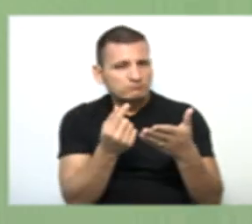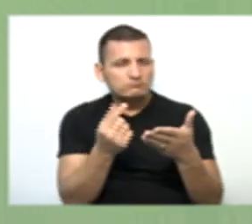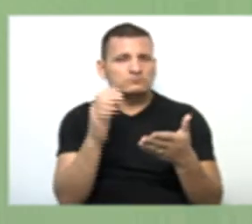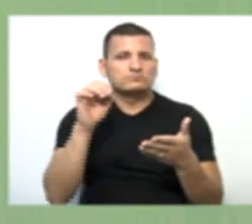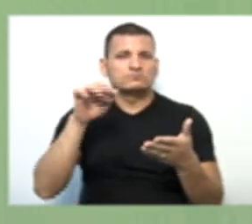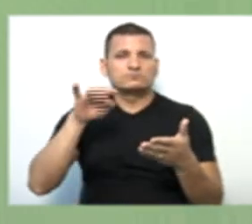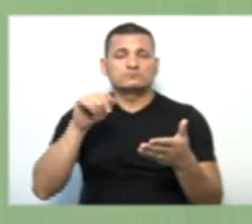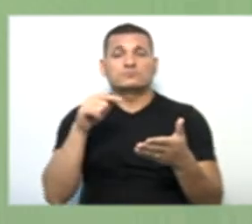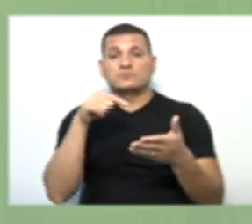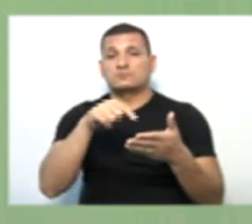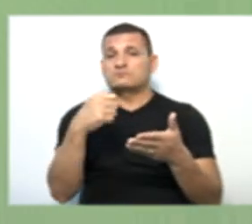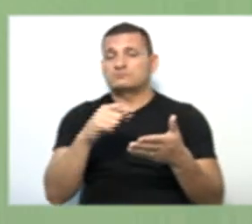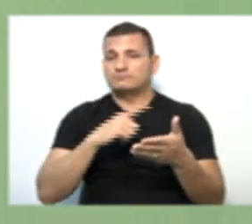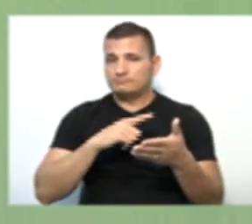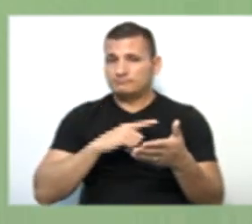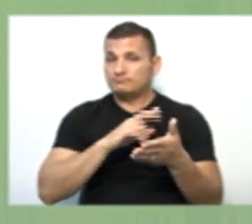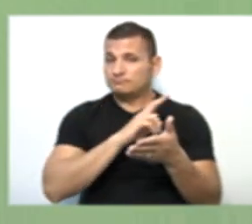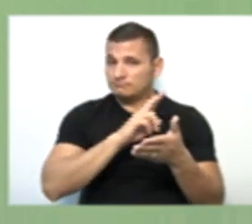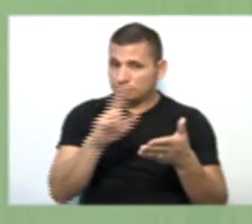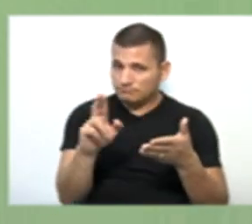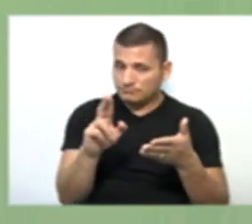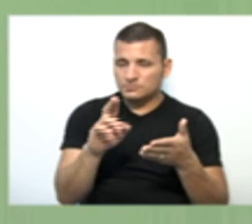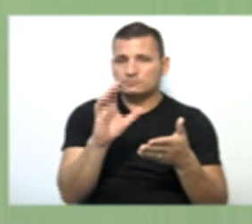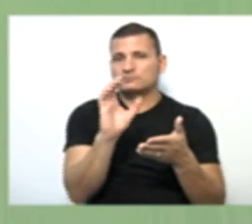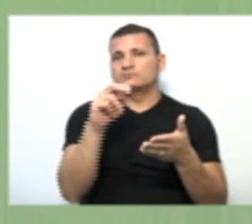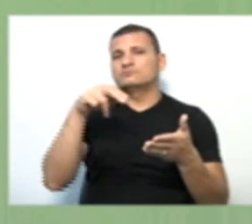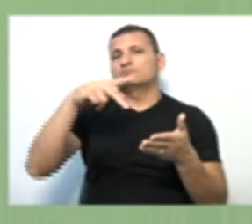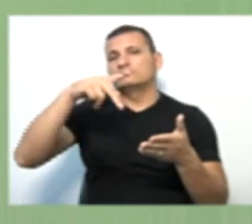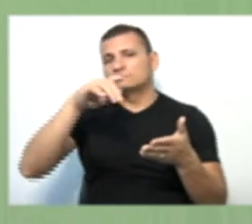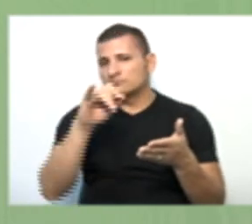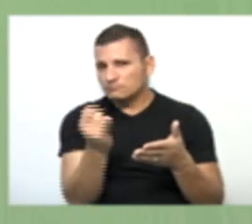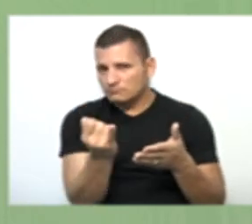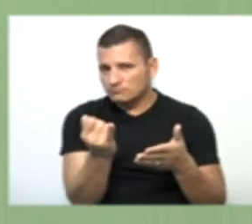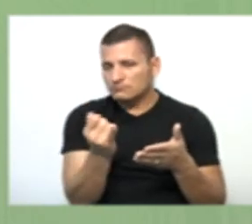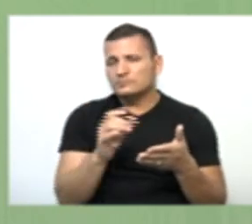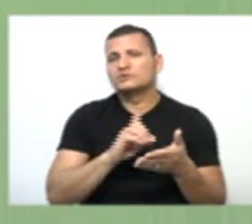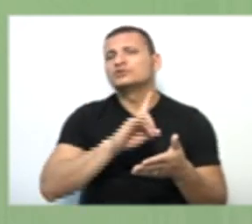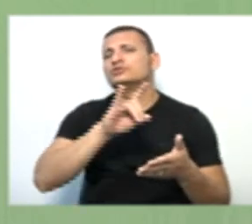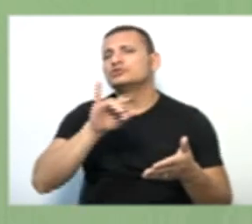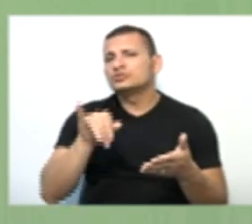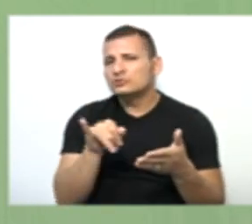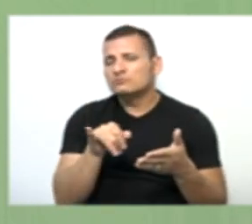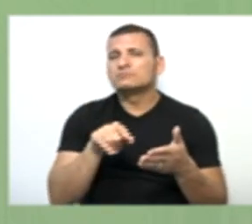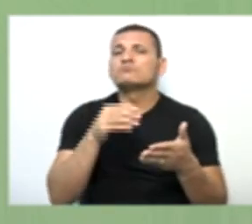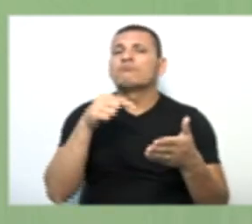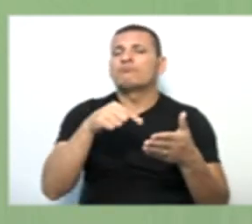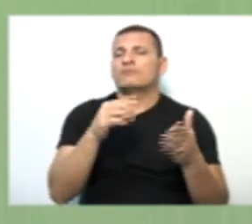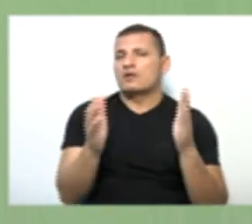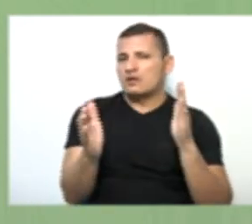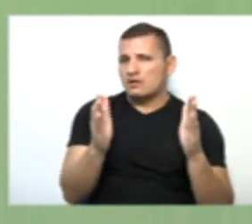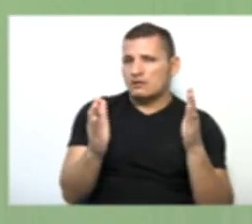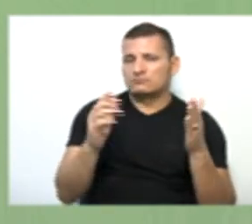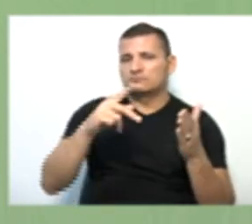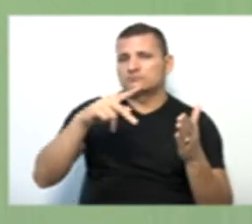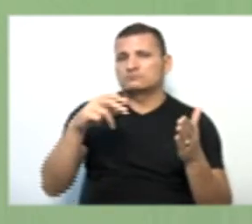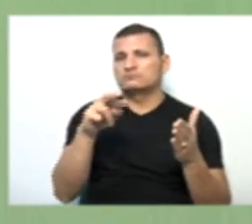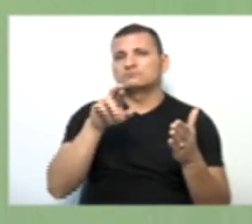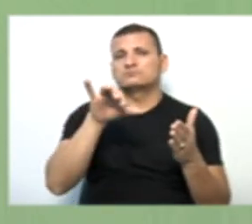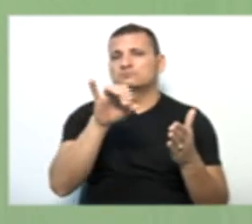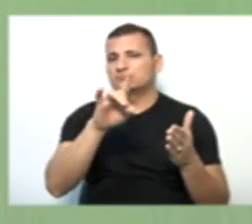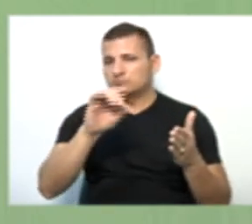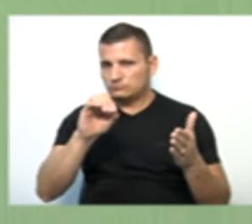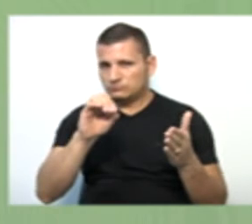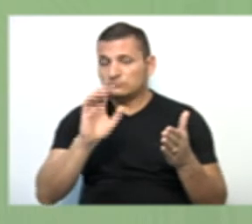da cooperativa, CNPJ, data e período a que se refere. Então, é um outro livro